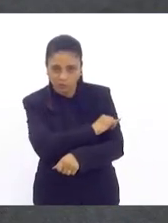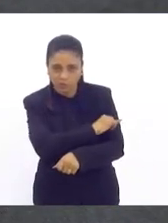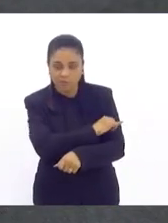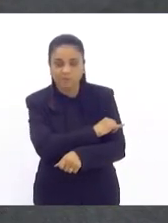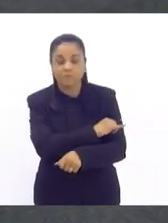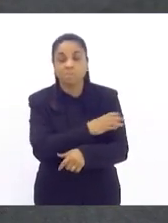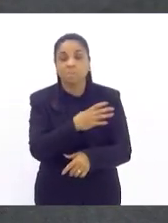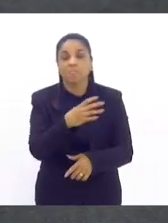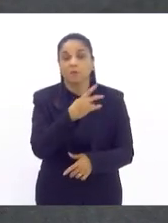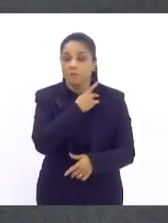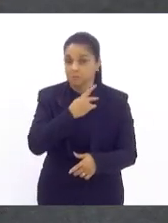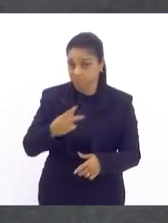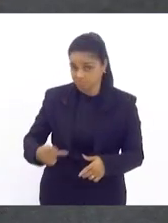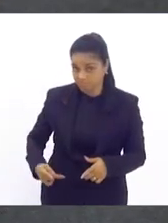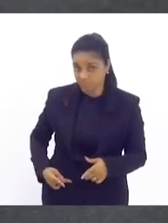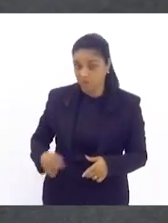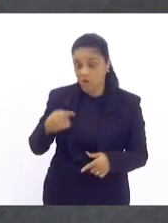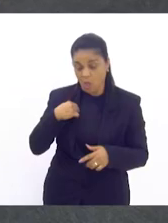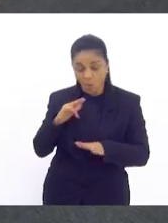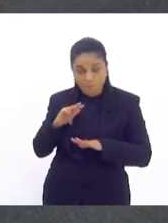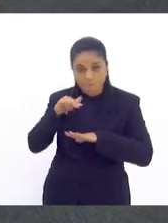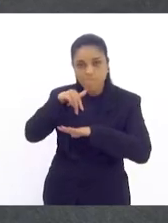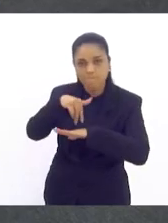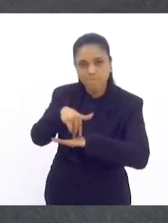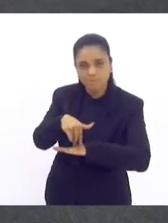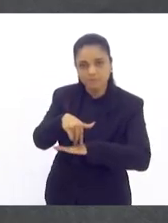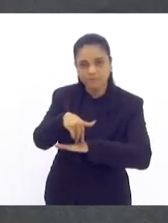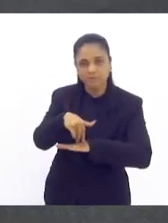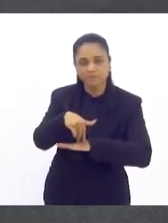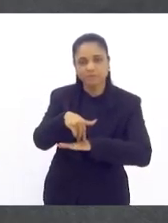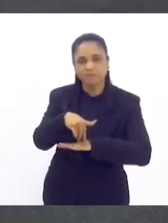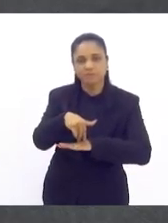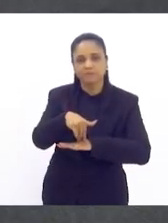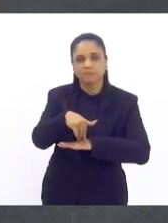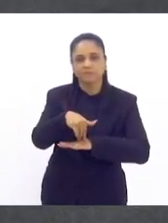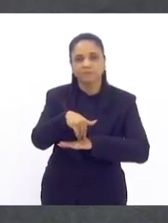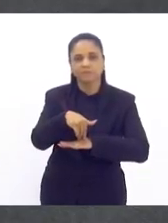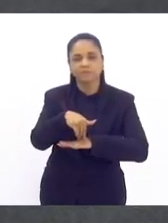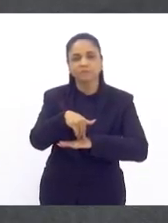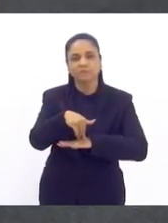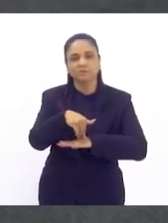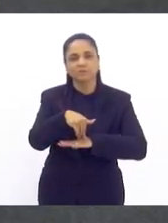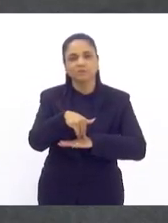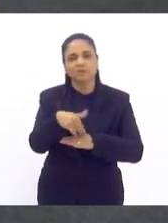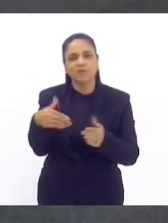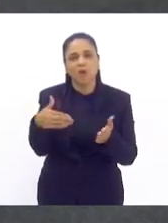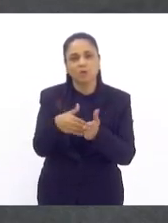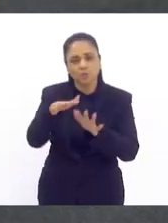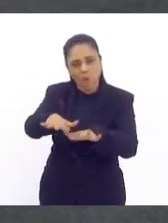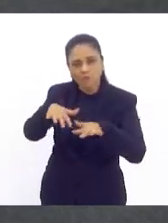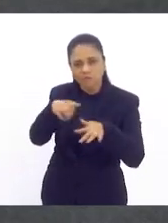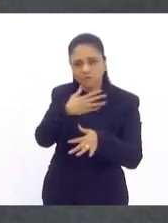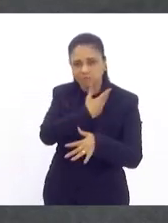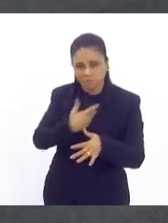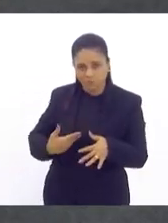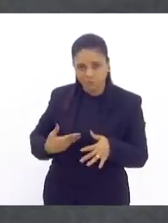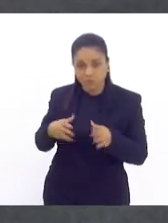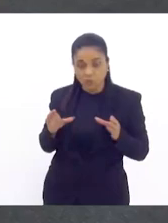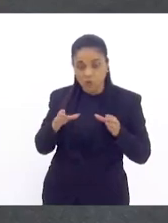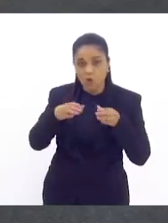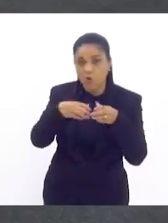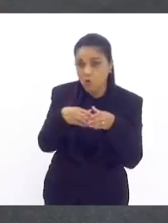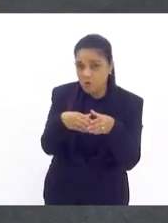o senhor presidente estive presente é na última na última audiência pública da comissão